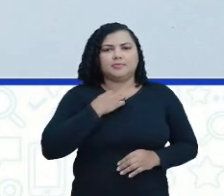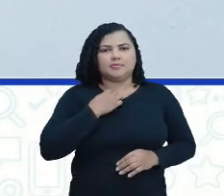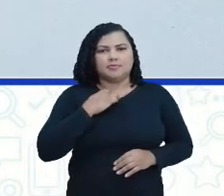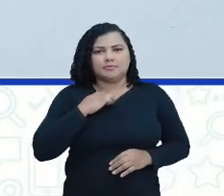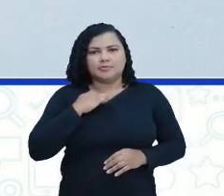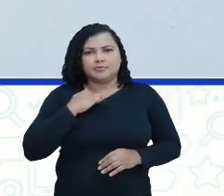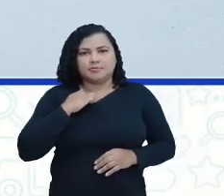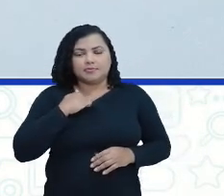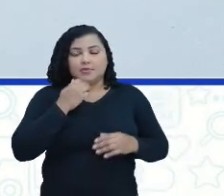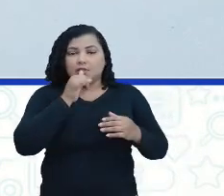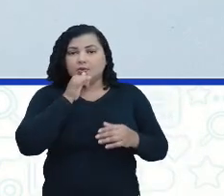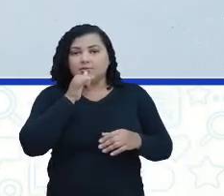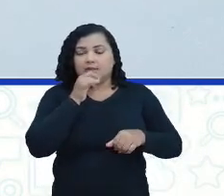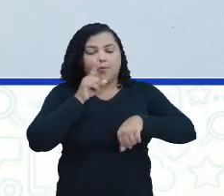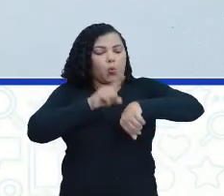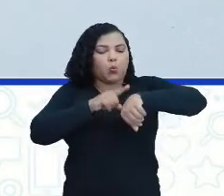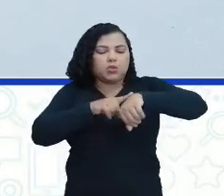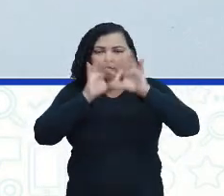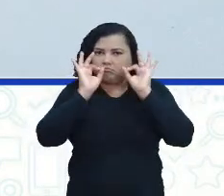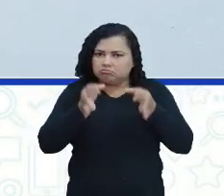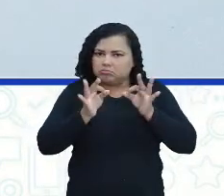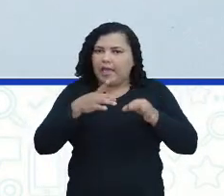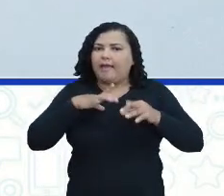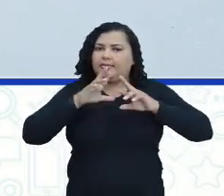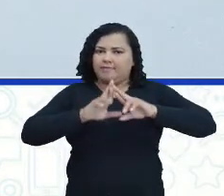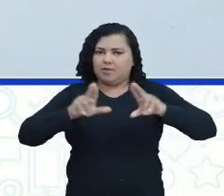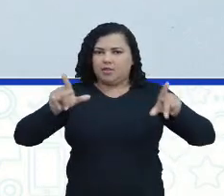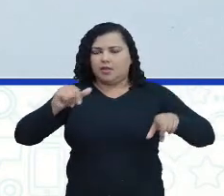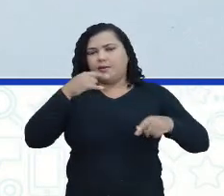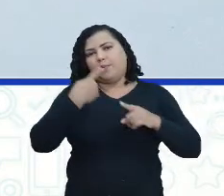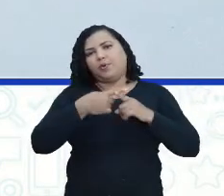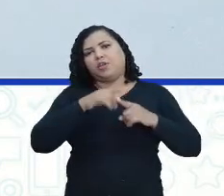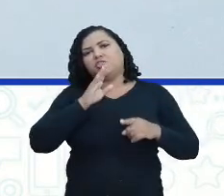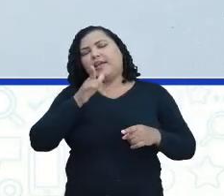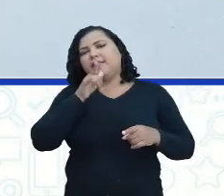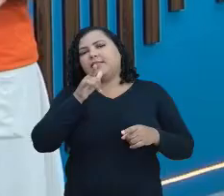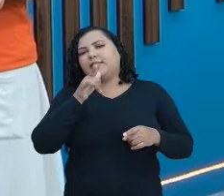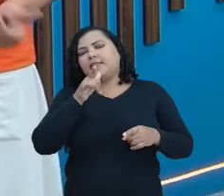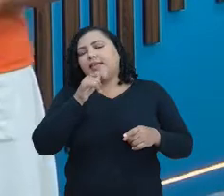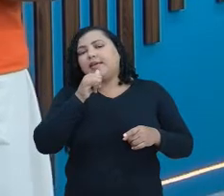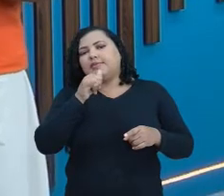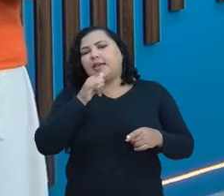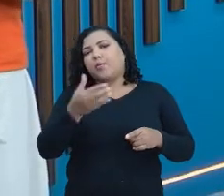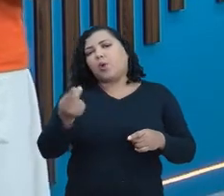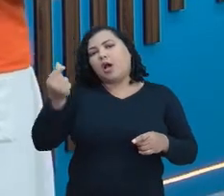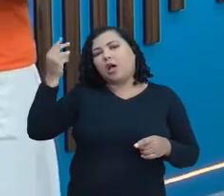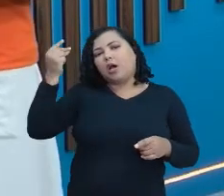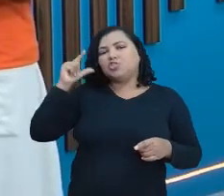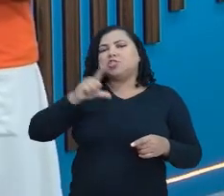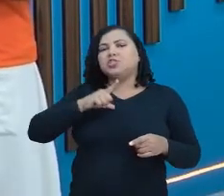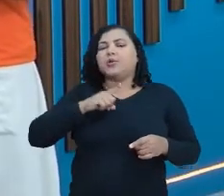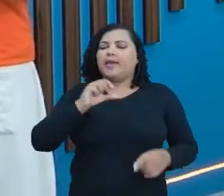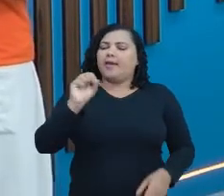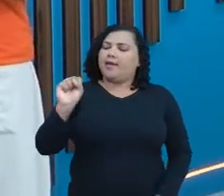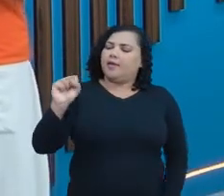real é a grande diferença. Por quê? Porque a gente já tinha, por exemplo, SMS, que são mensagens de